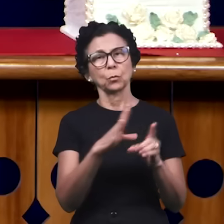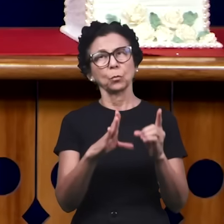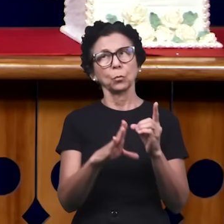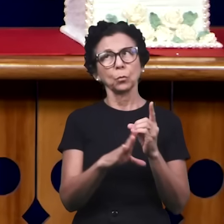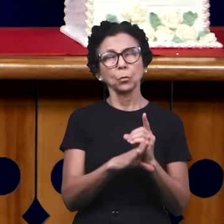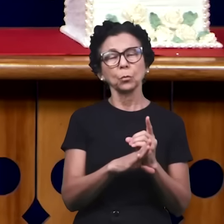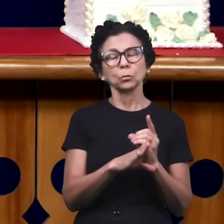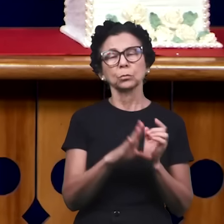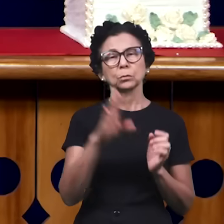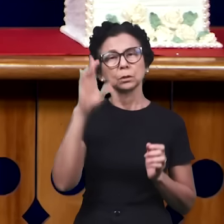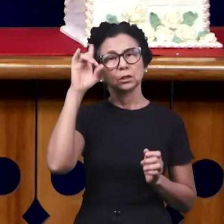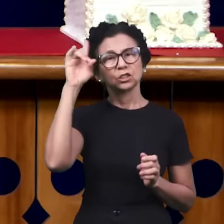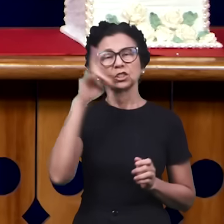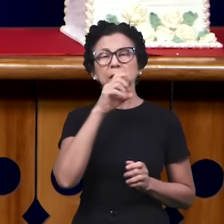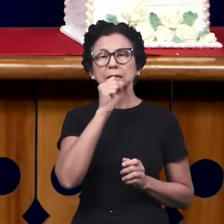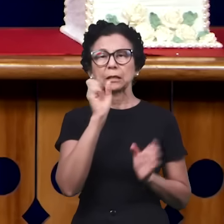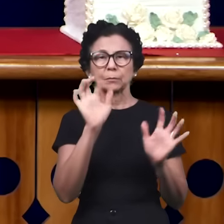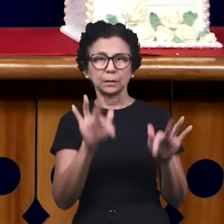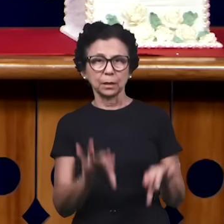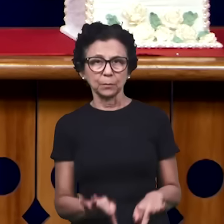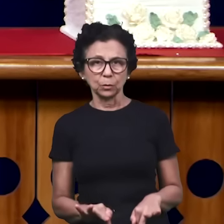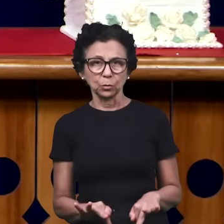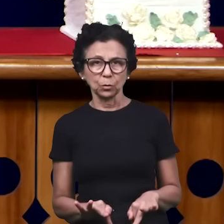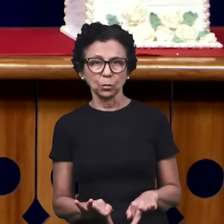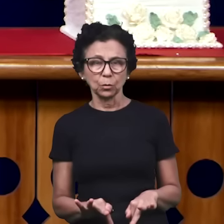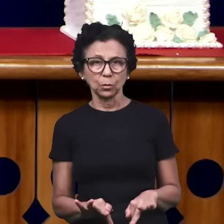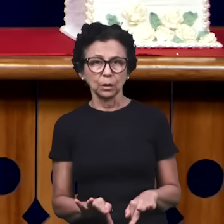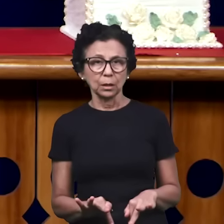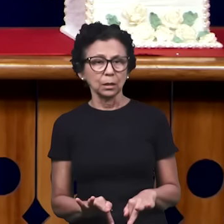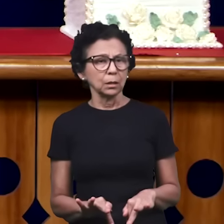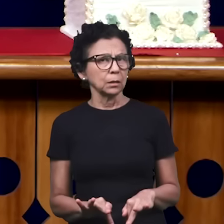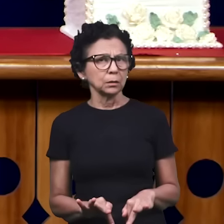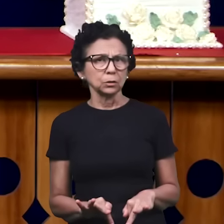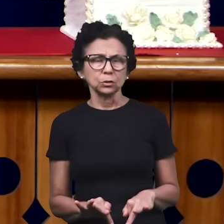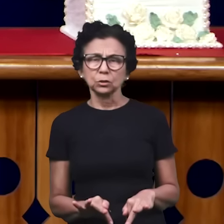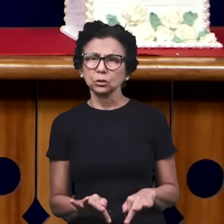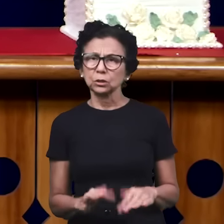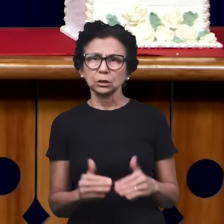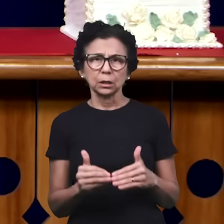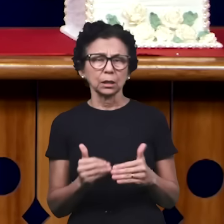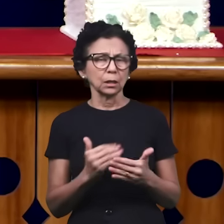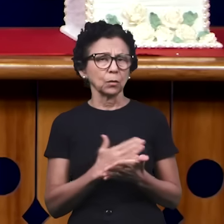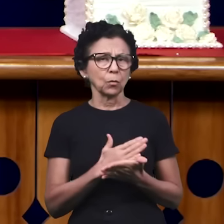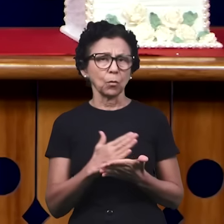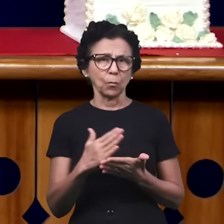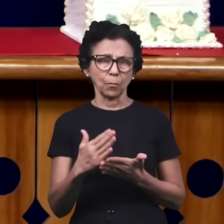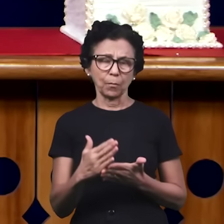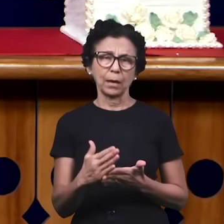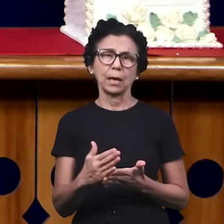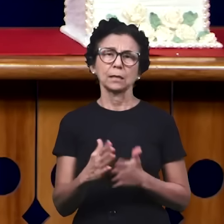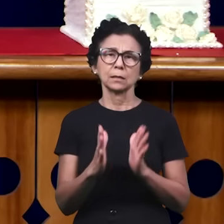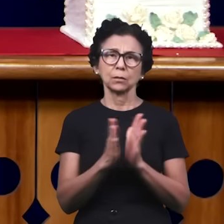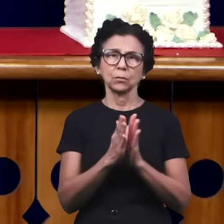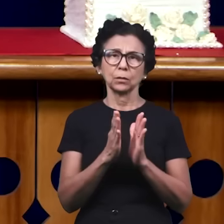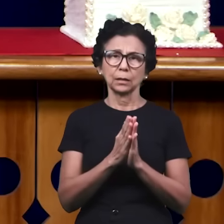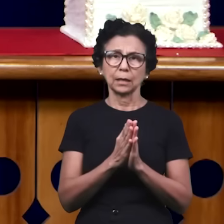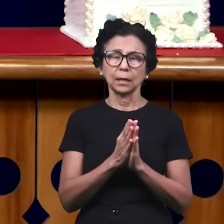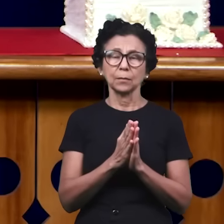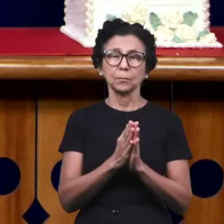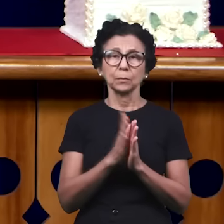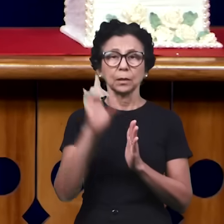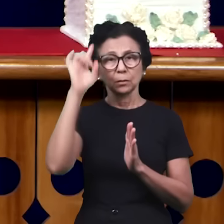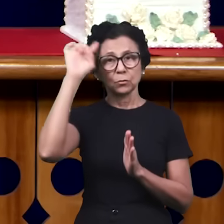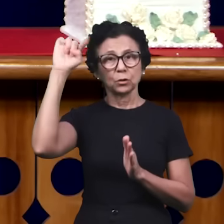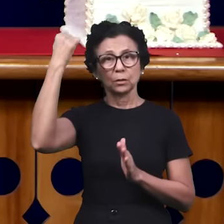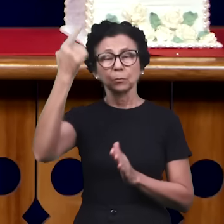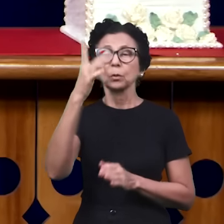de sábado à noite terminou, já começa a busca para o culto de domingo. E a partir daquele momento o Senhor vai te usar como instrumento.